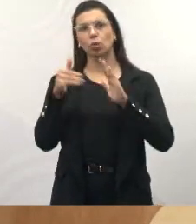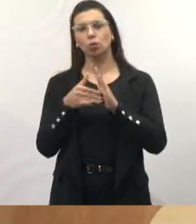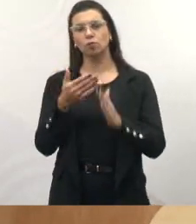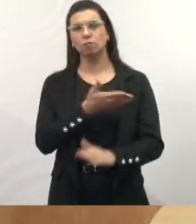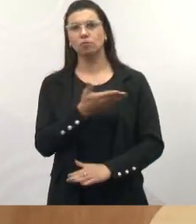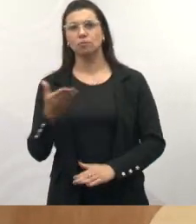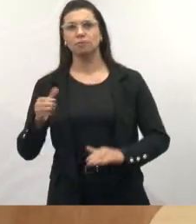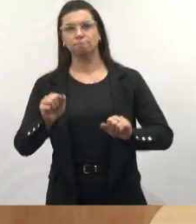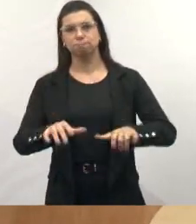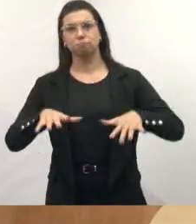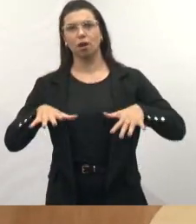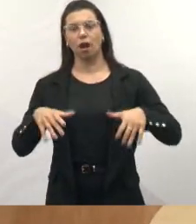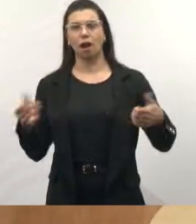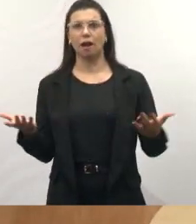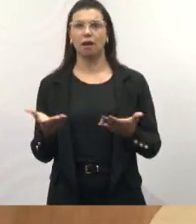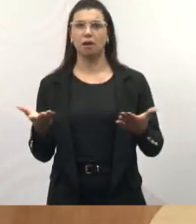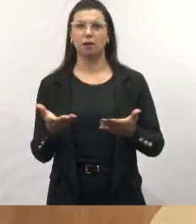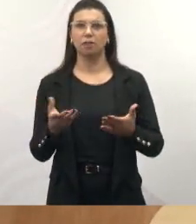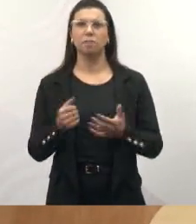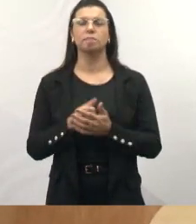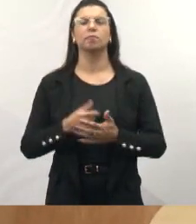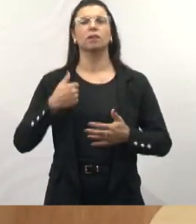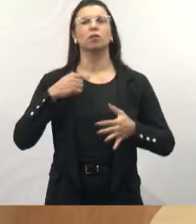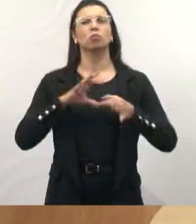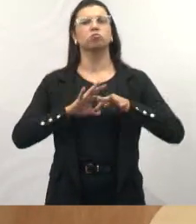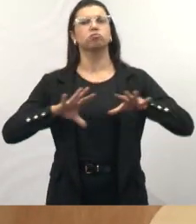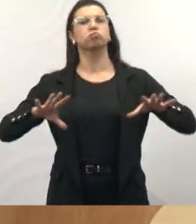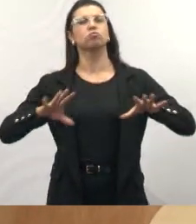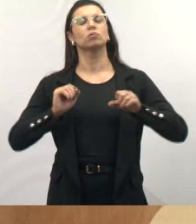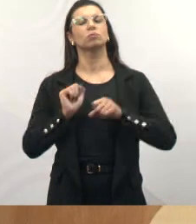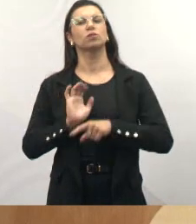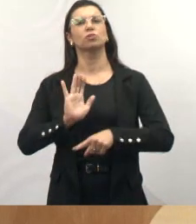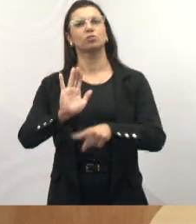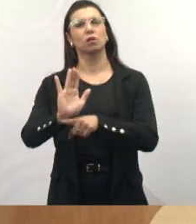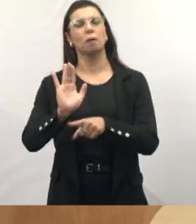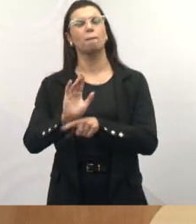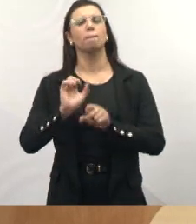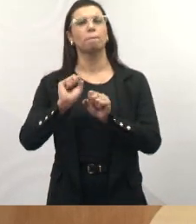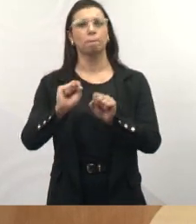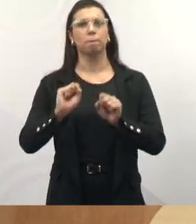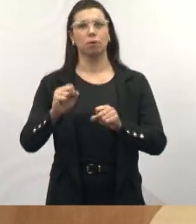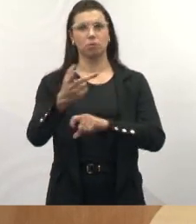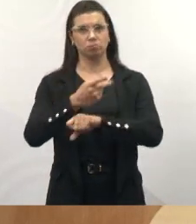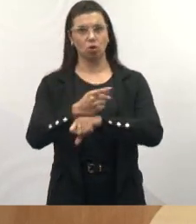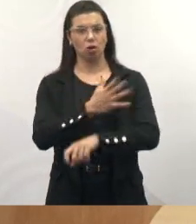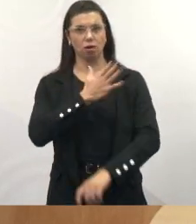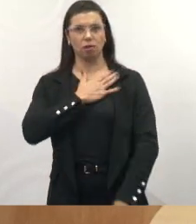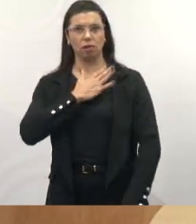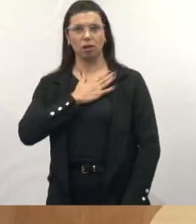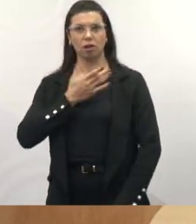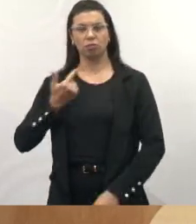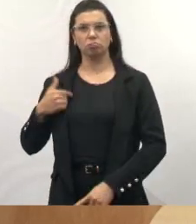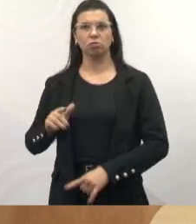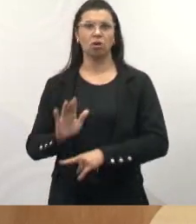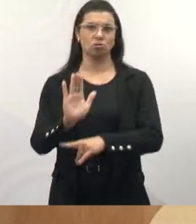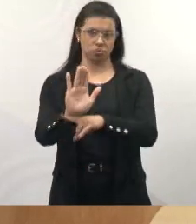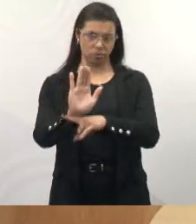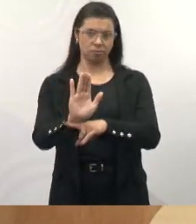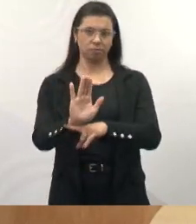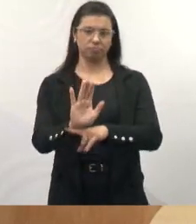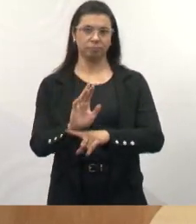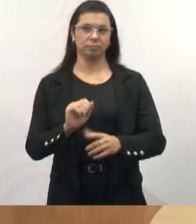gabinete. A gente está à disposição de cada um de vocês. Pode nos procurar, que a gente vai poder auxiliar